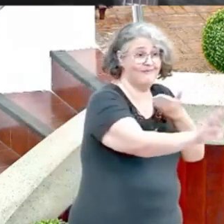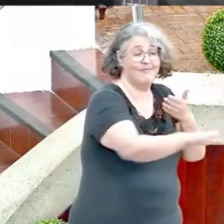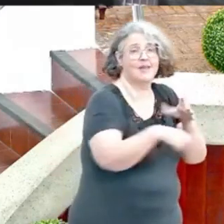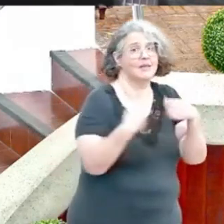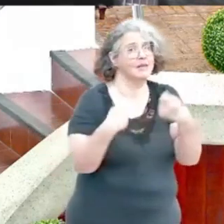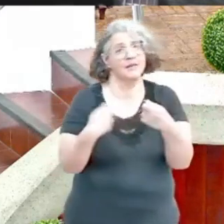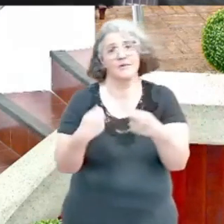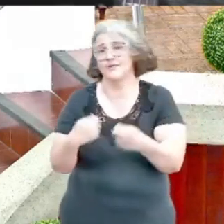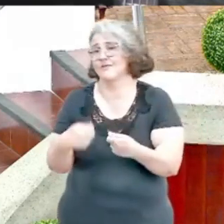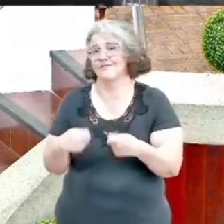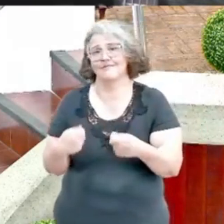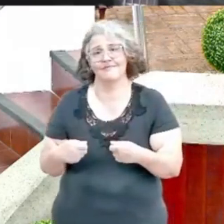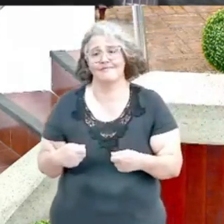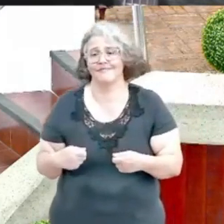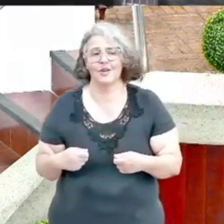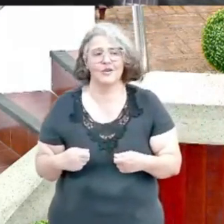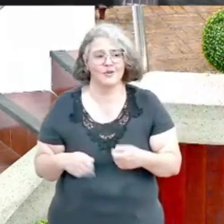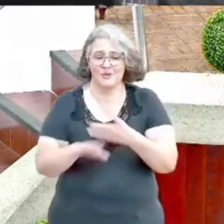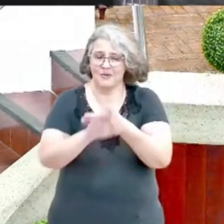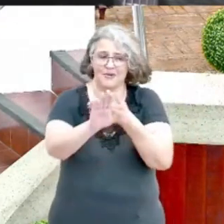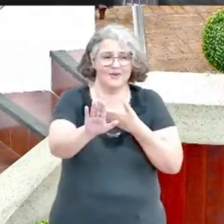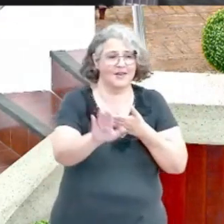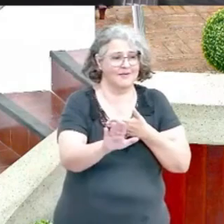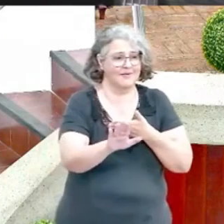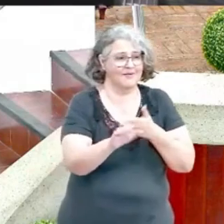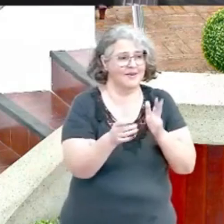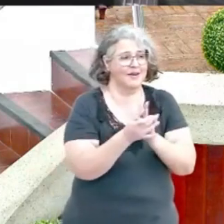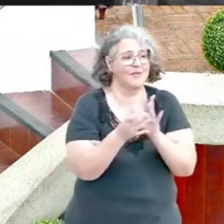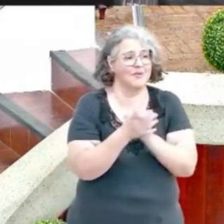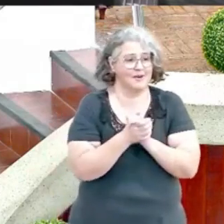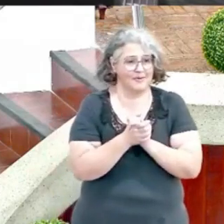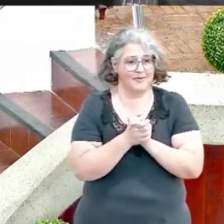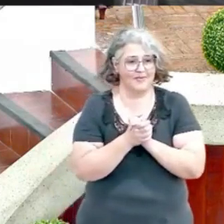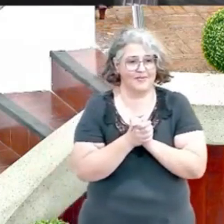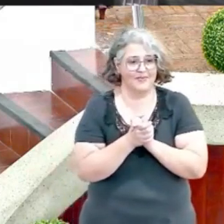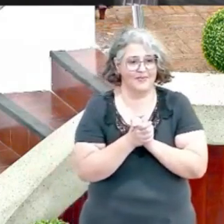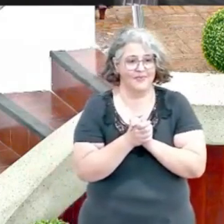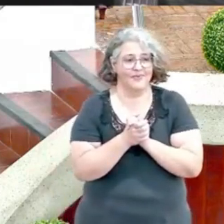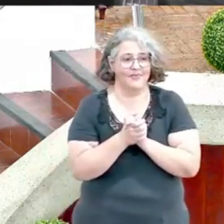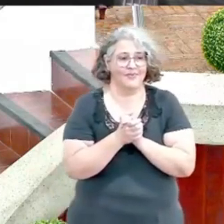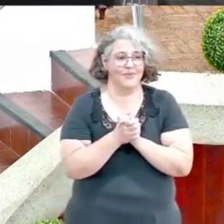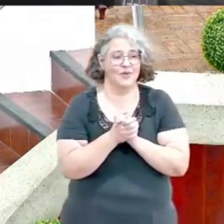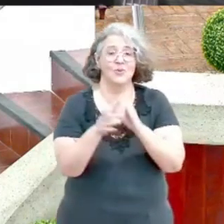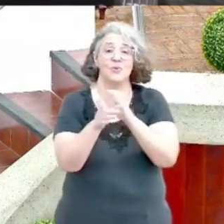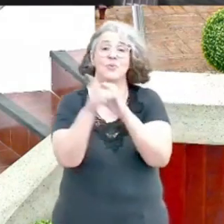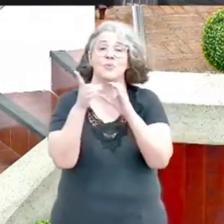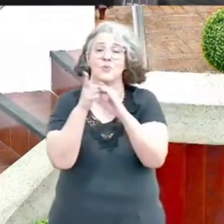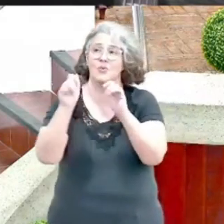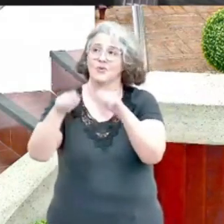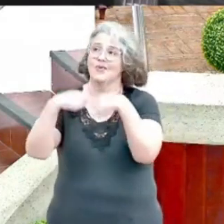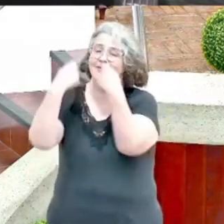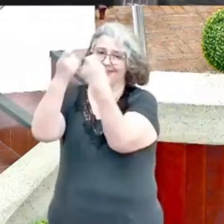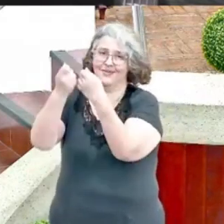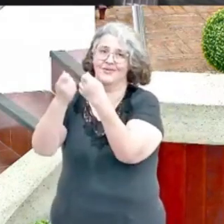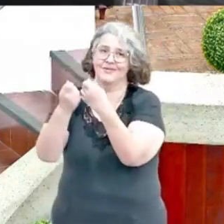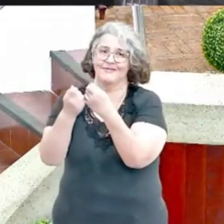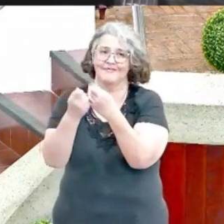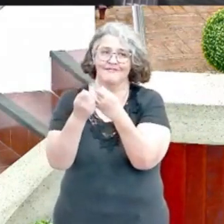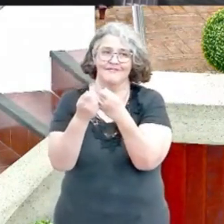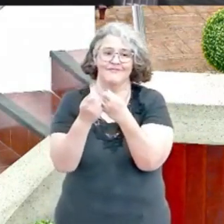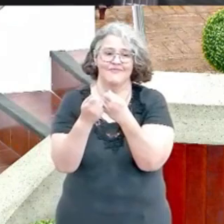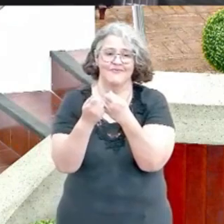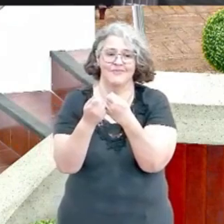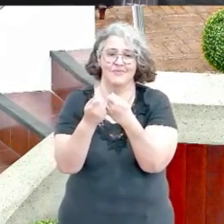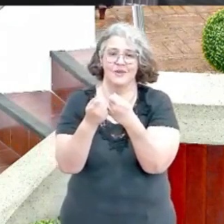da comunhão dos santos. Fomos privados do culto a Deus. Fomos privados do